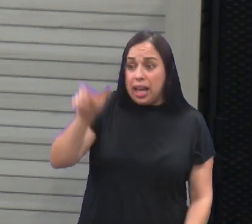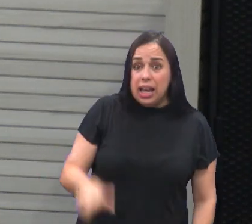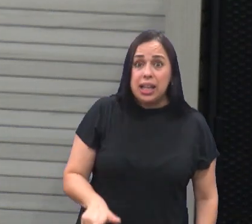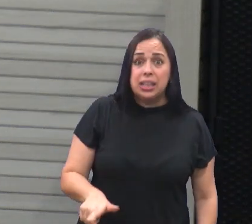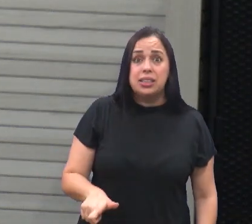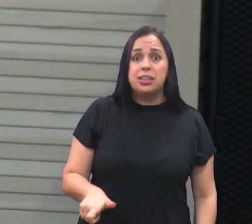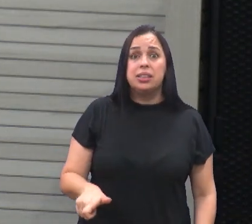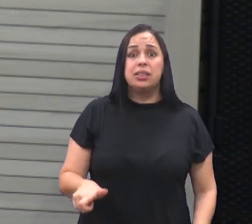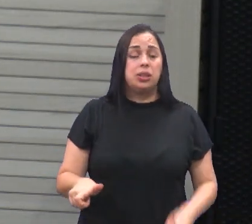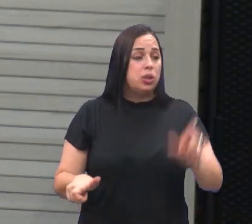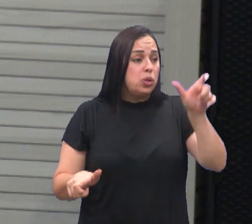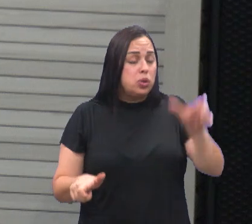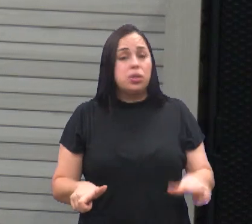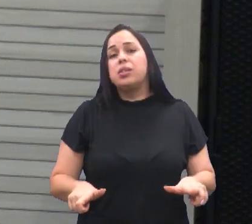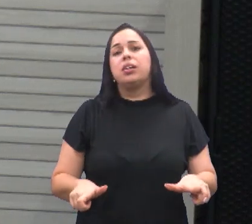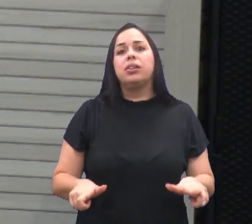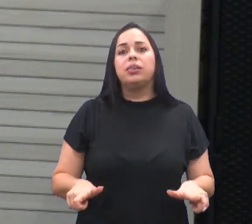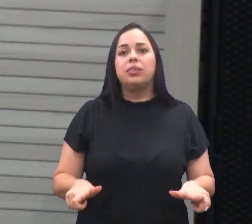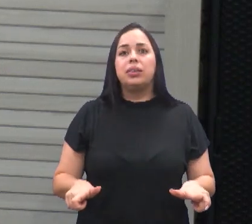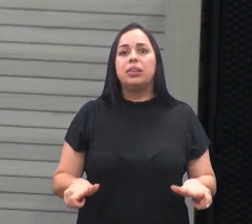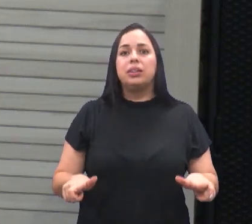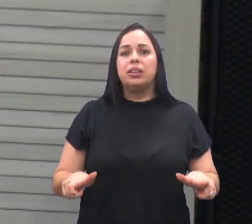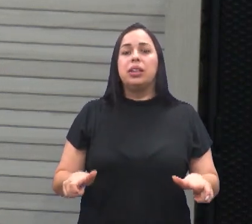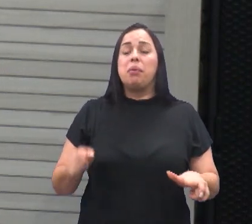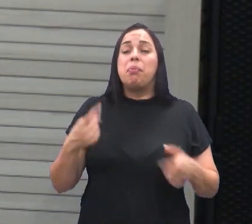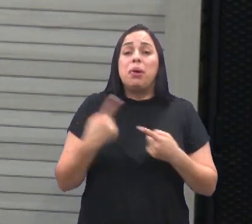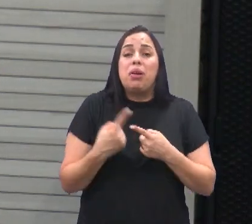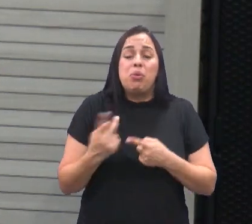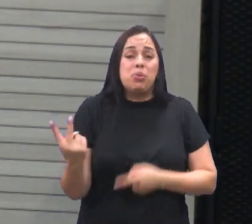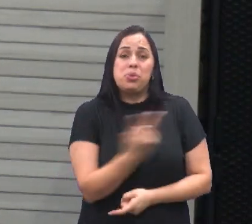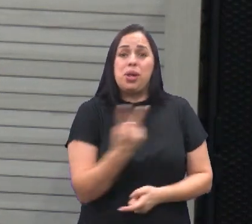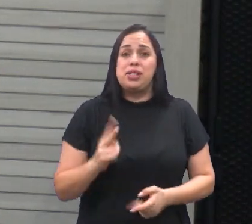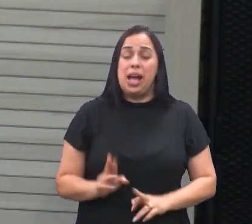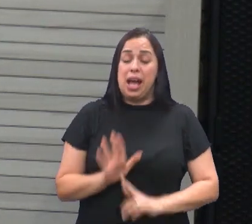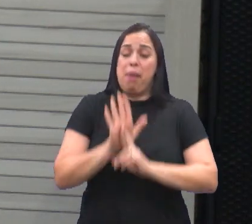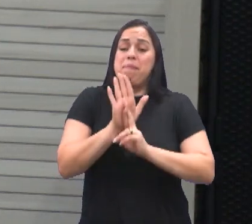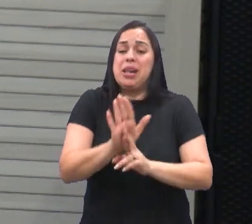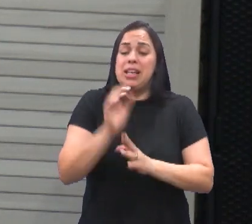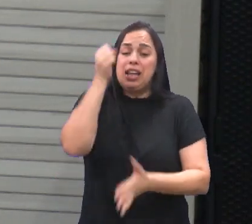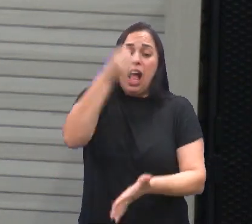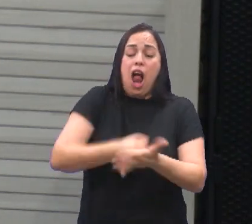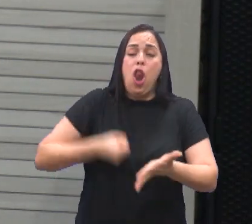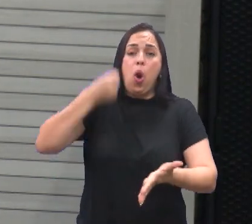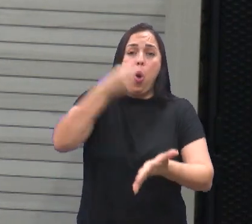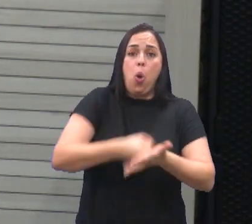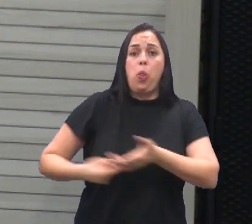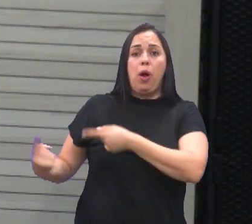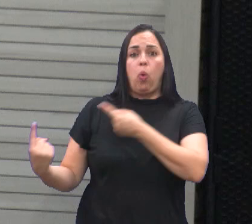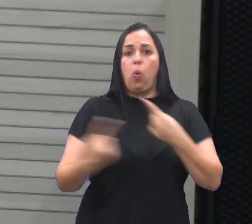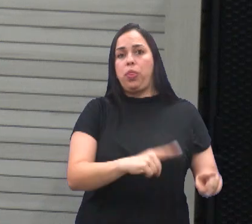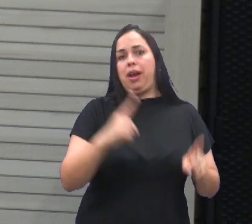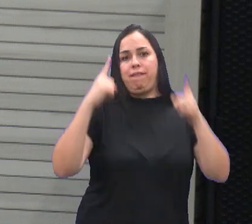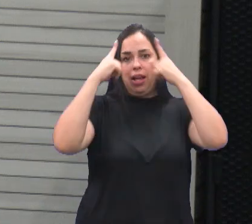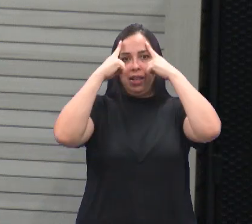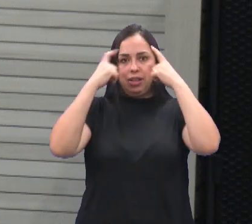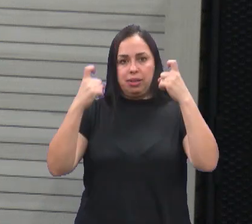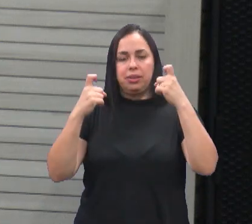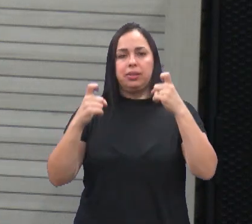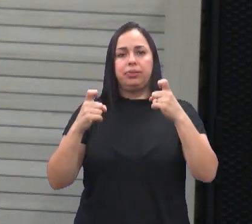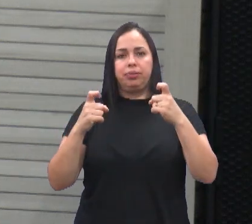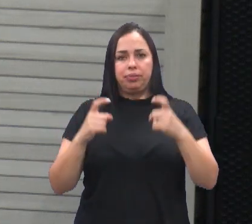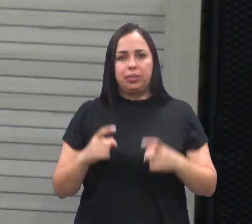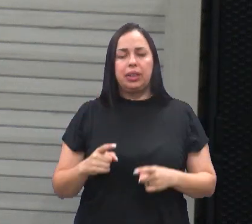a Cristina são as pessoas que nesta luta do feminicídio, são as pessoas, já encerrando,